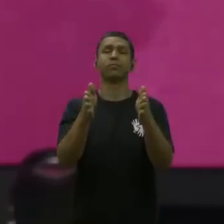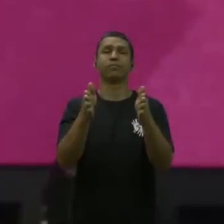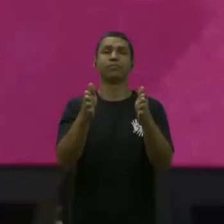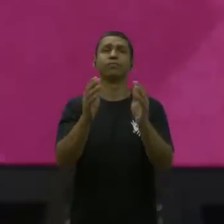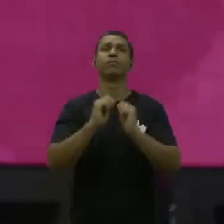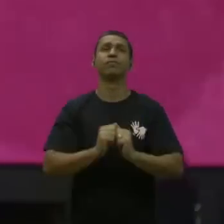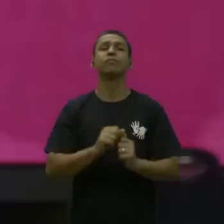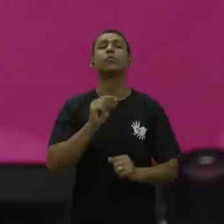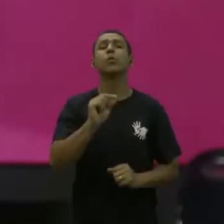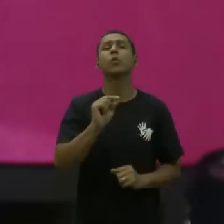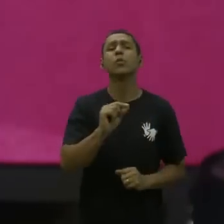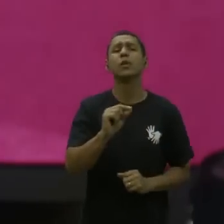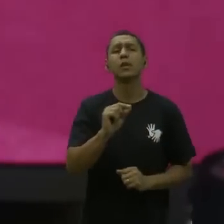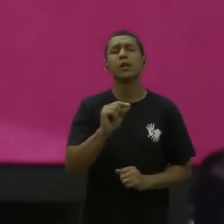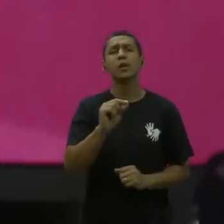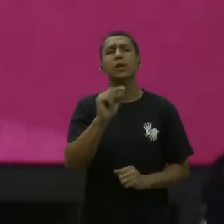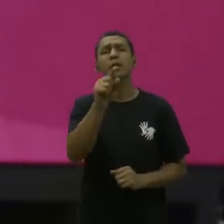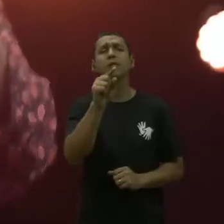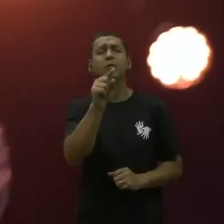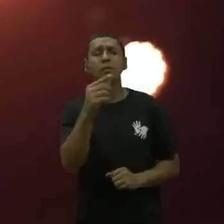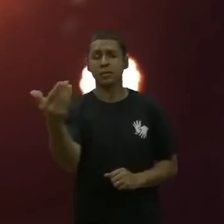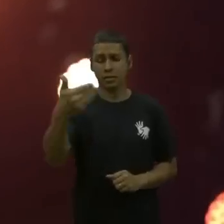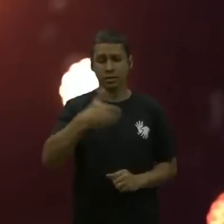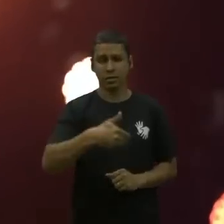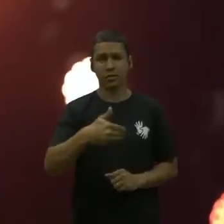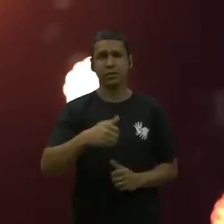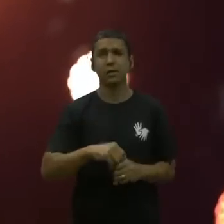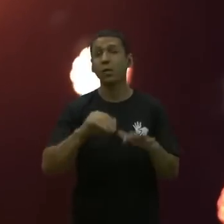O que é que te tirou de lá quando ninguém te via?